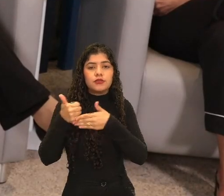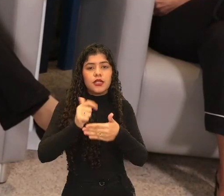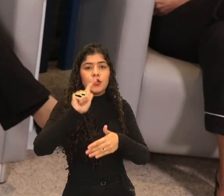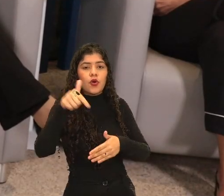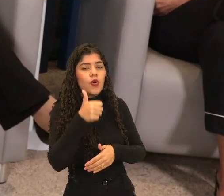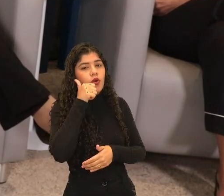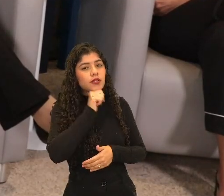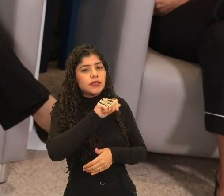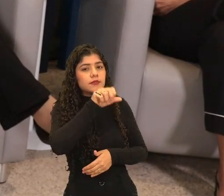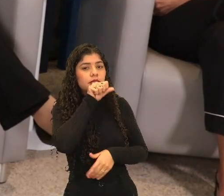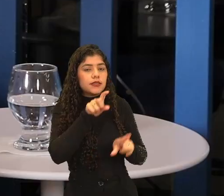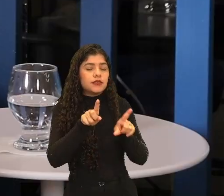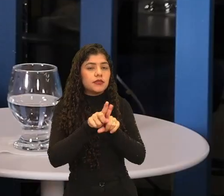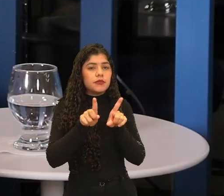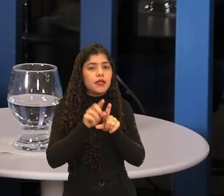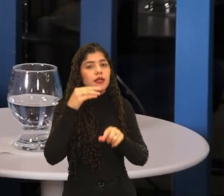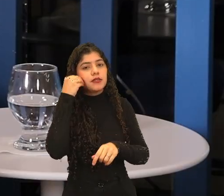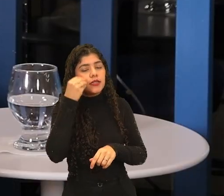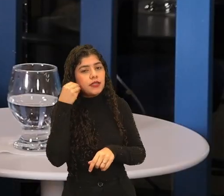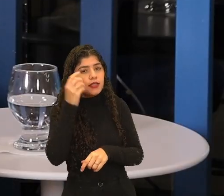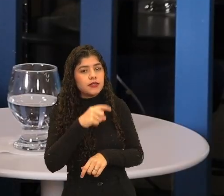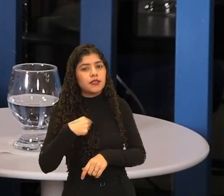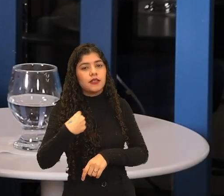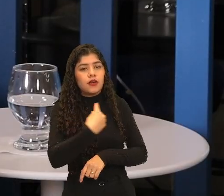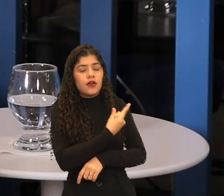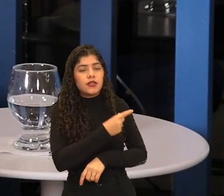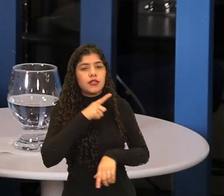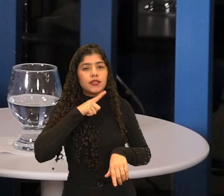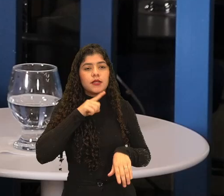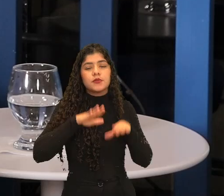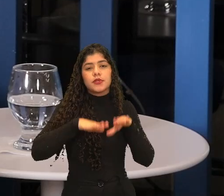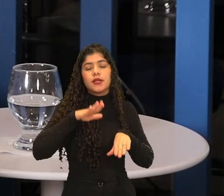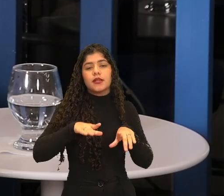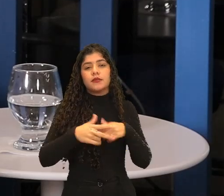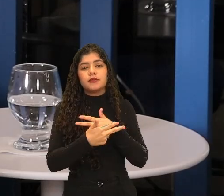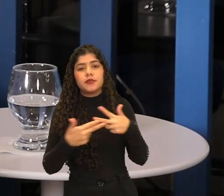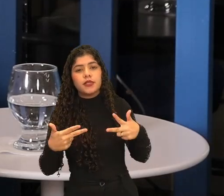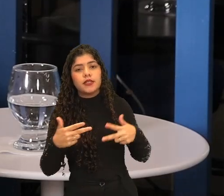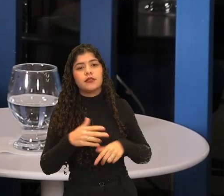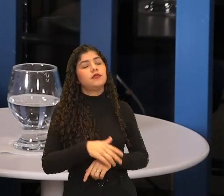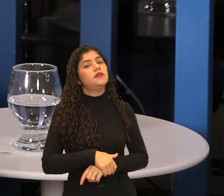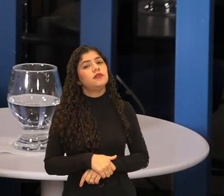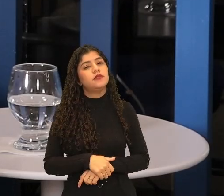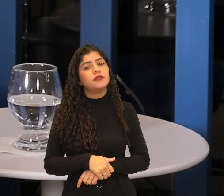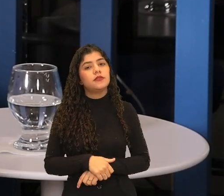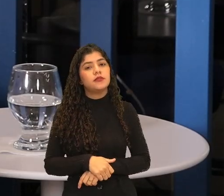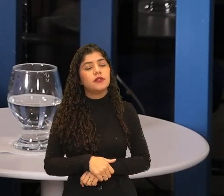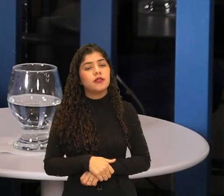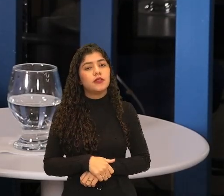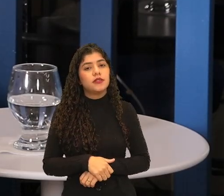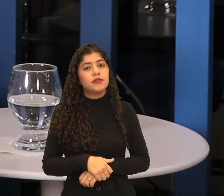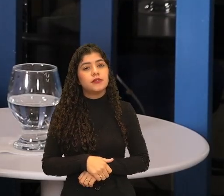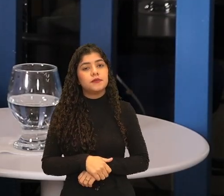mães, né, a nossa jornada aí tem aí, digamos, 9 anos de diagnóstico fechado, vamos dizer assim, que hoje o Miguel tem